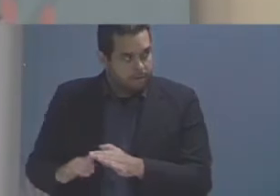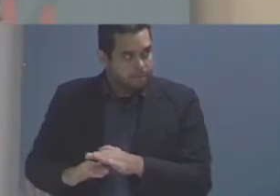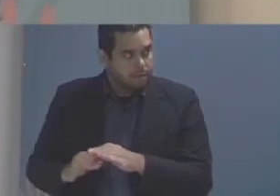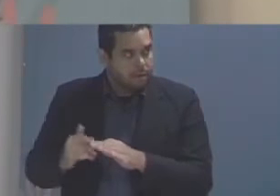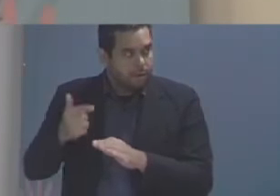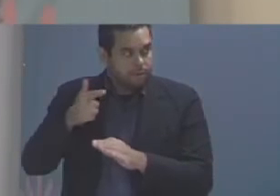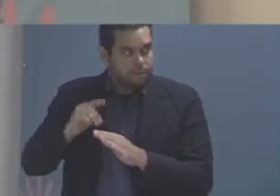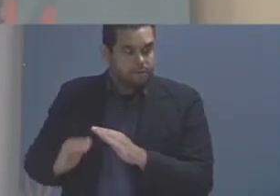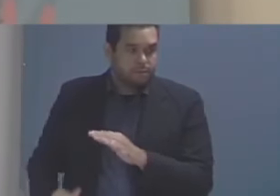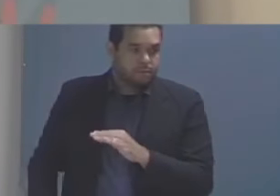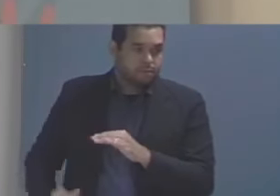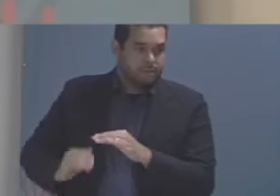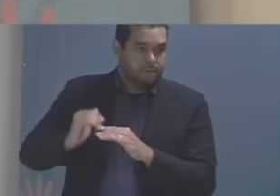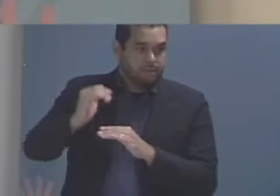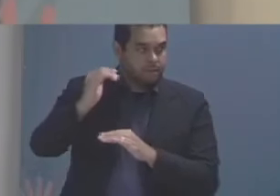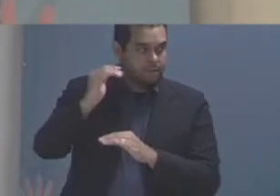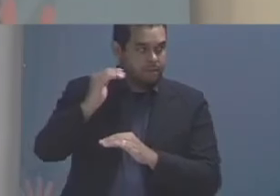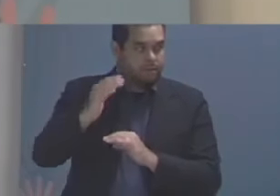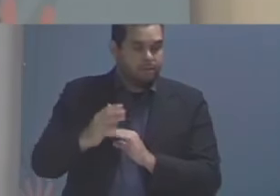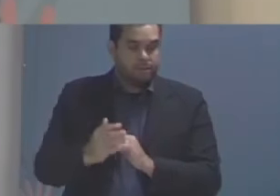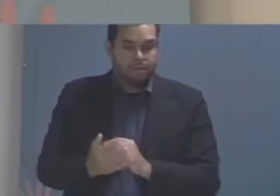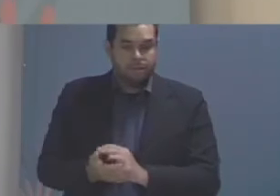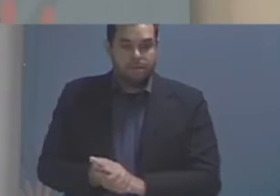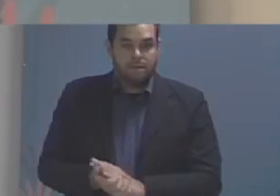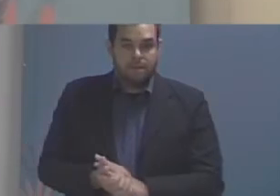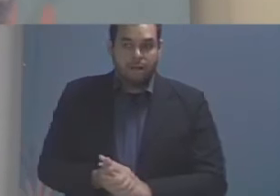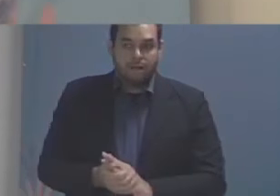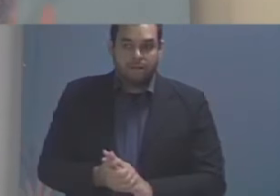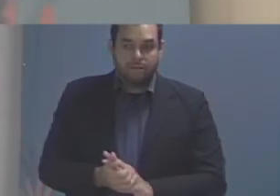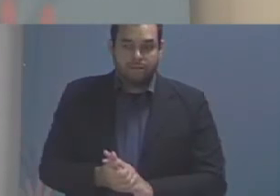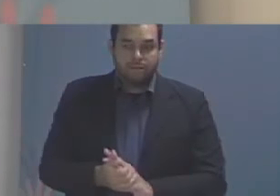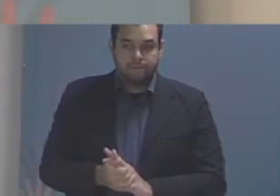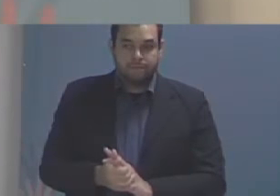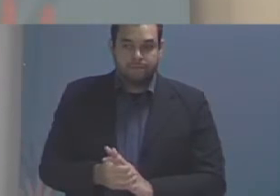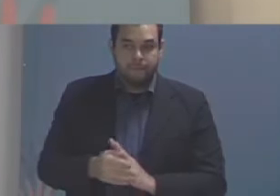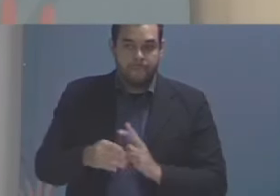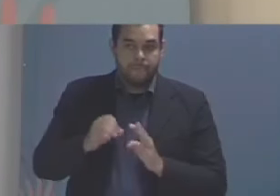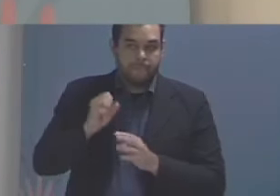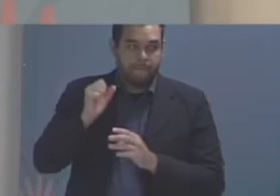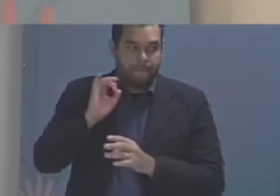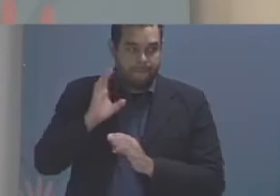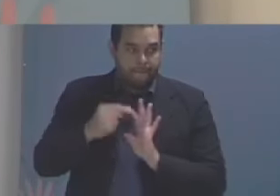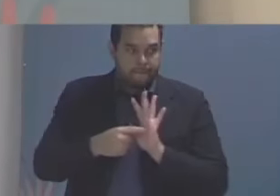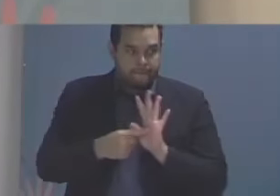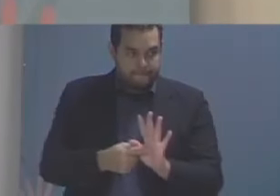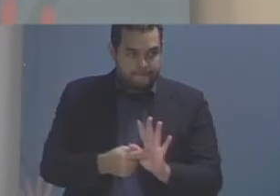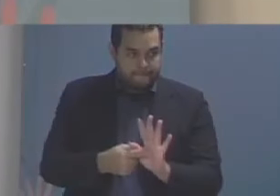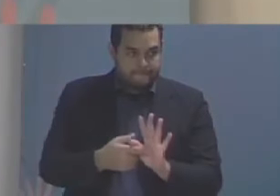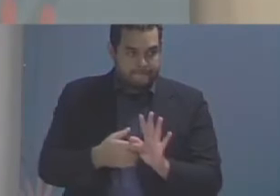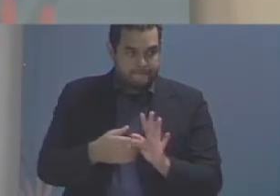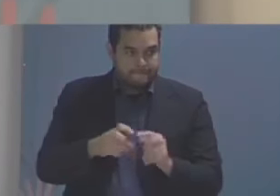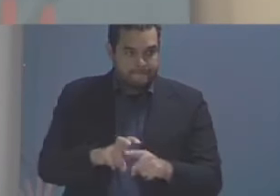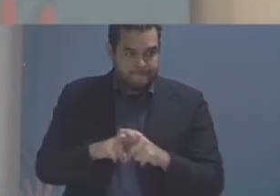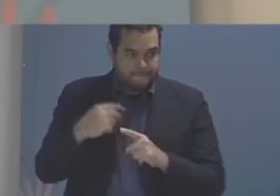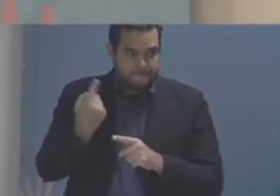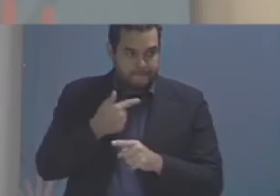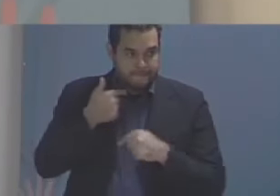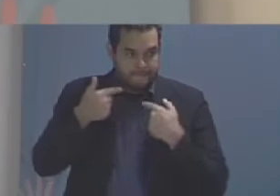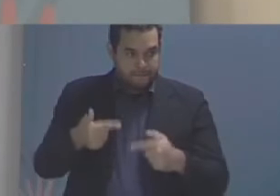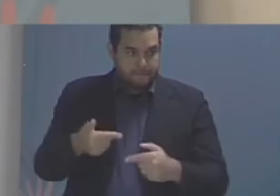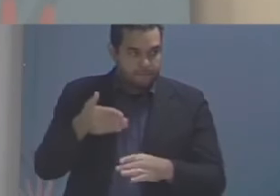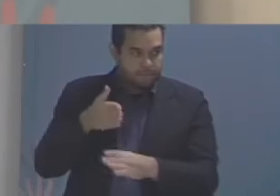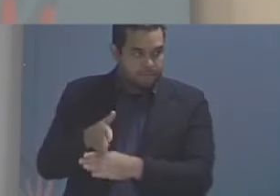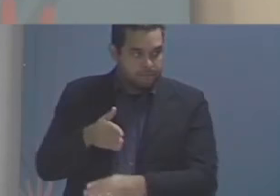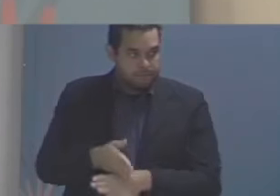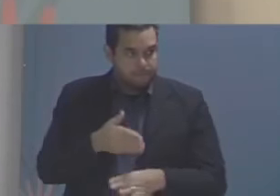fazer um evento preparatório em Copacabana, no Rio de Janeiro, e não apareceu ninguém. Na verdade, só apareceu eu mesma. Nós tentamos participar dos